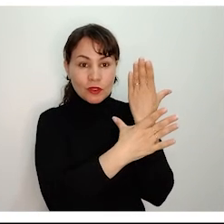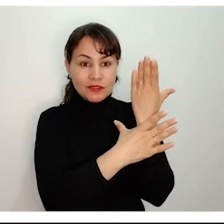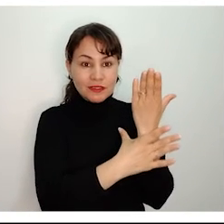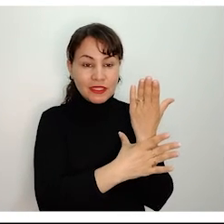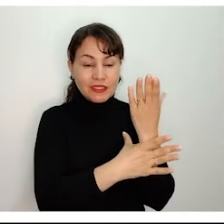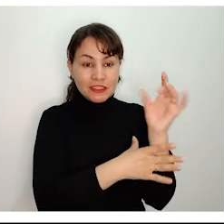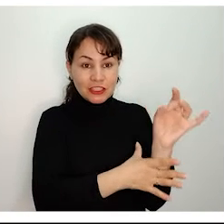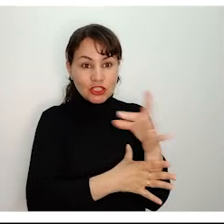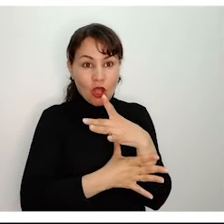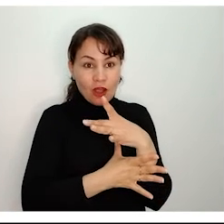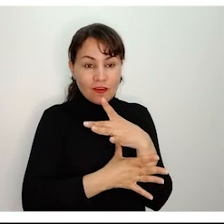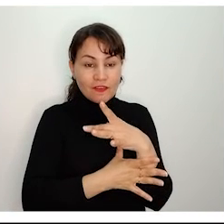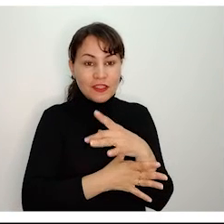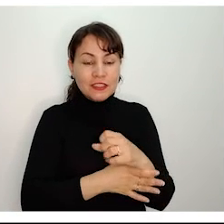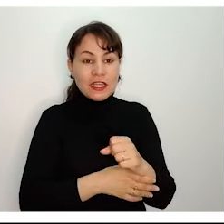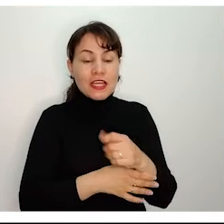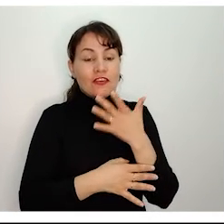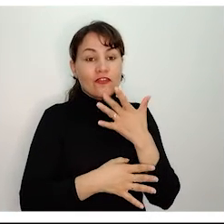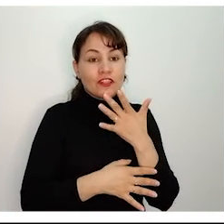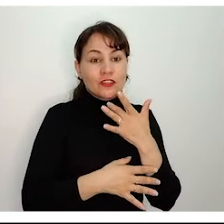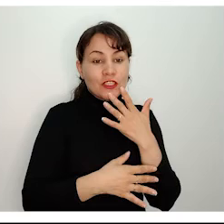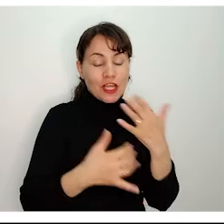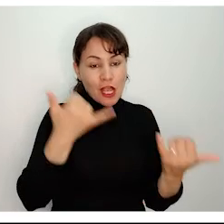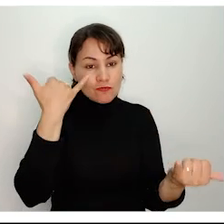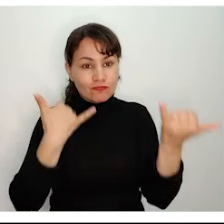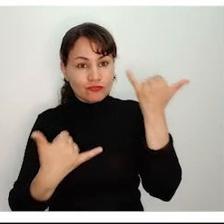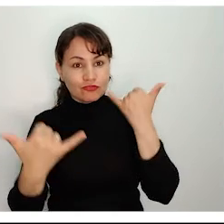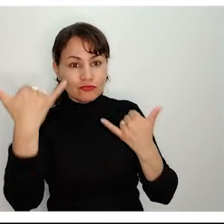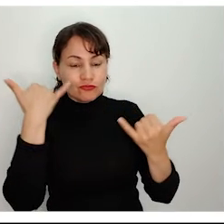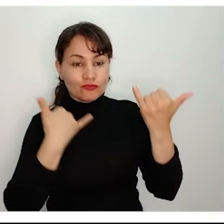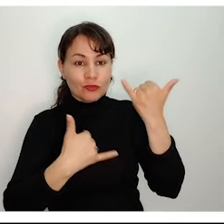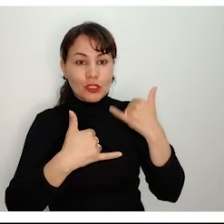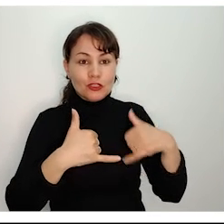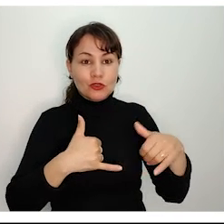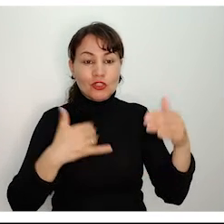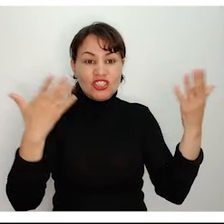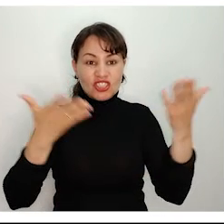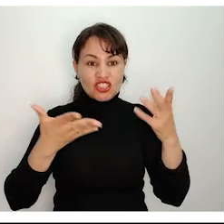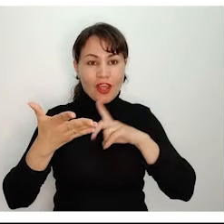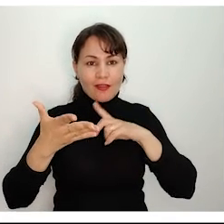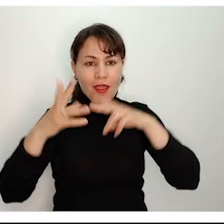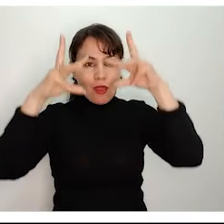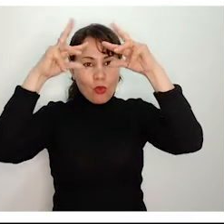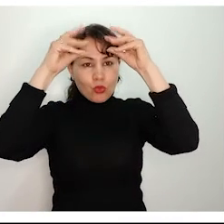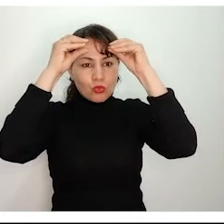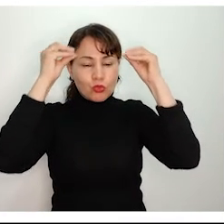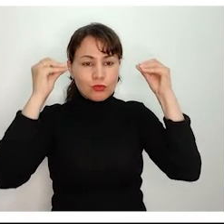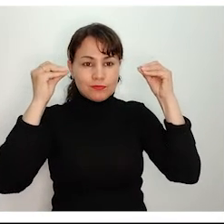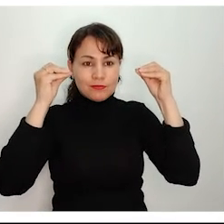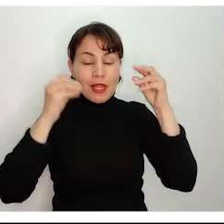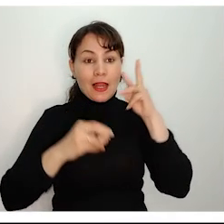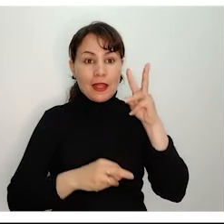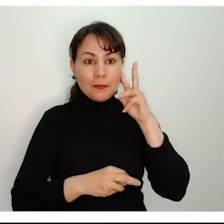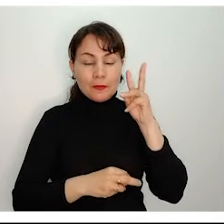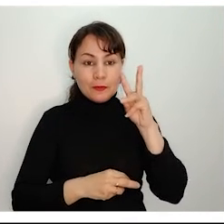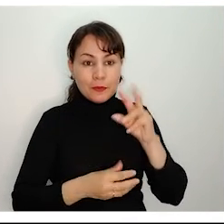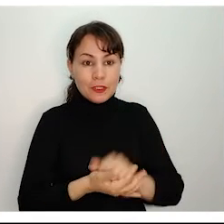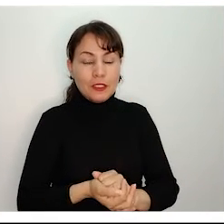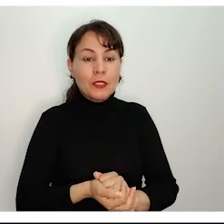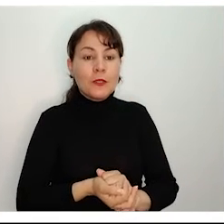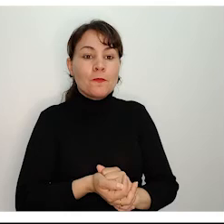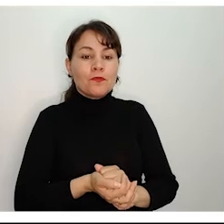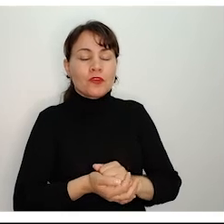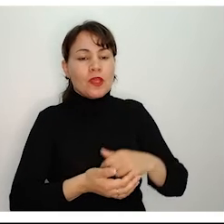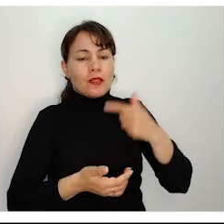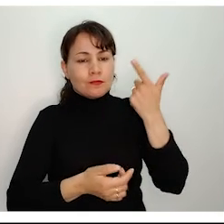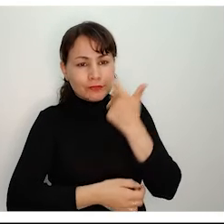possam acontecer e facilitam com que as informações passem pelas sinapses já existentes. Lembrando que